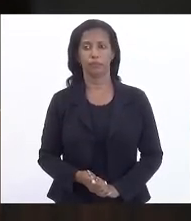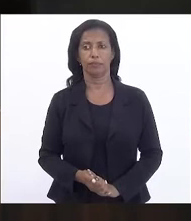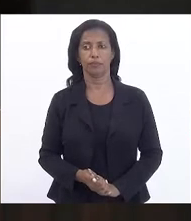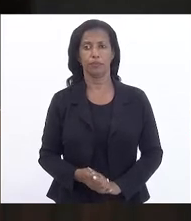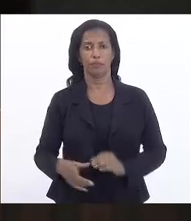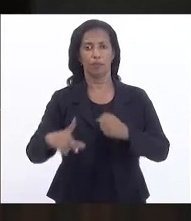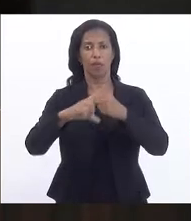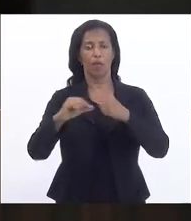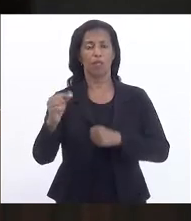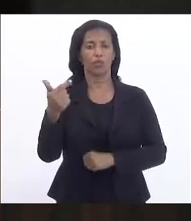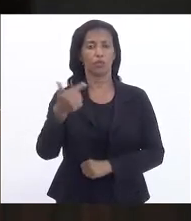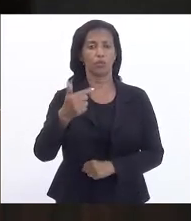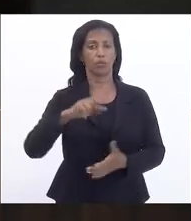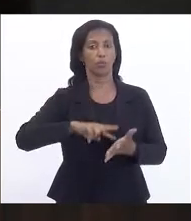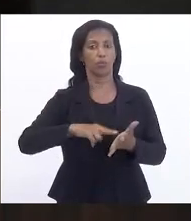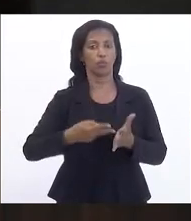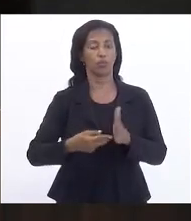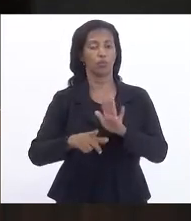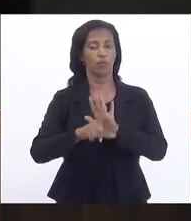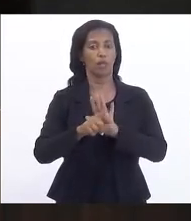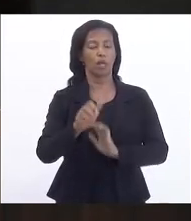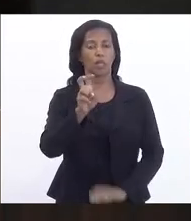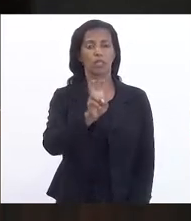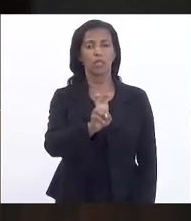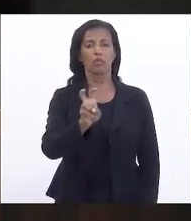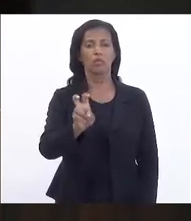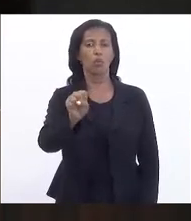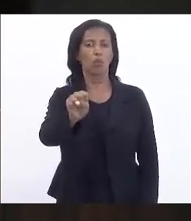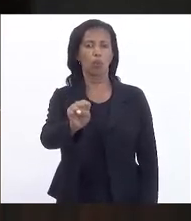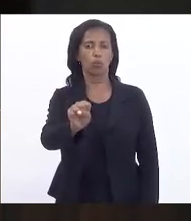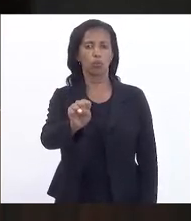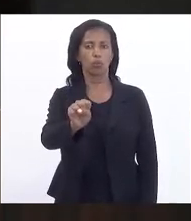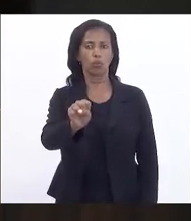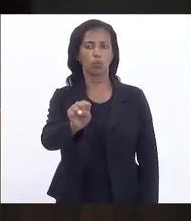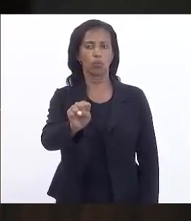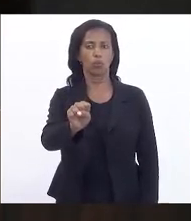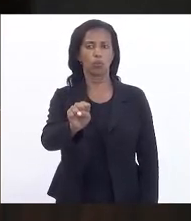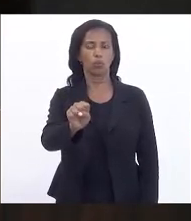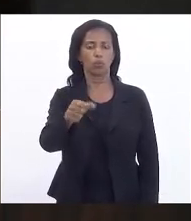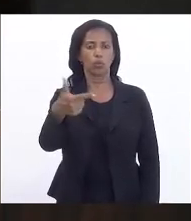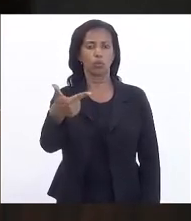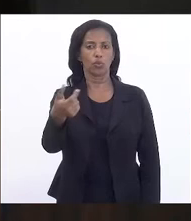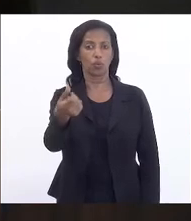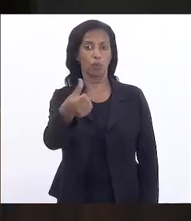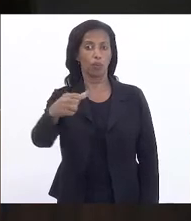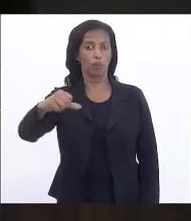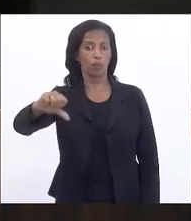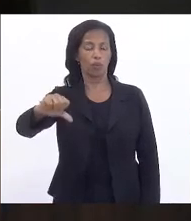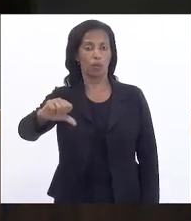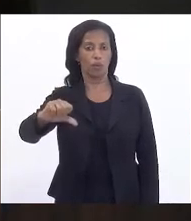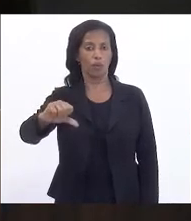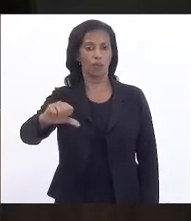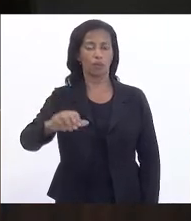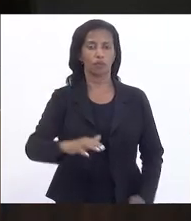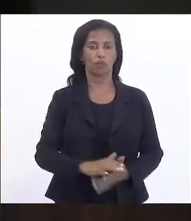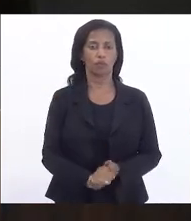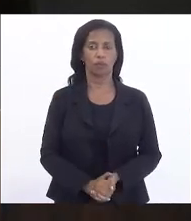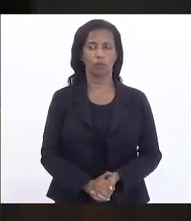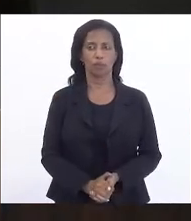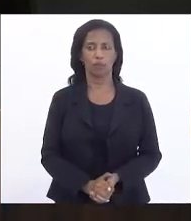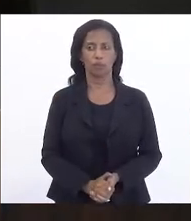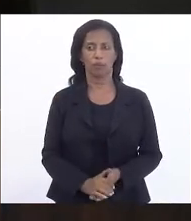artigo 2º modifico o artigo 2º da lei 5588 de 2009 que passa a ter a seguinte redação artigo 2º o